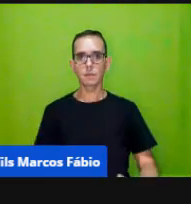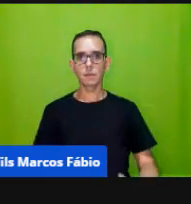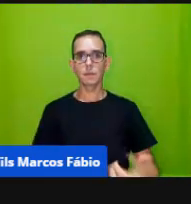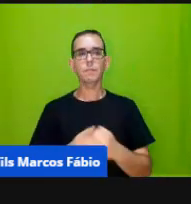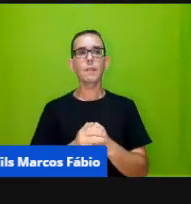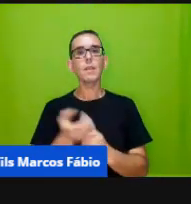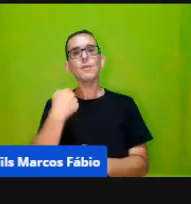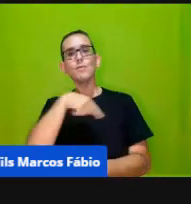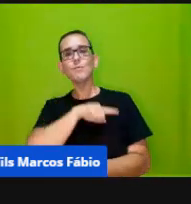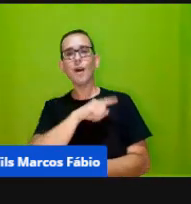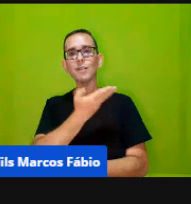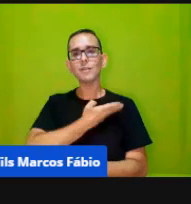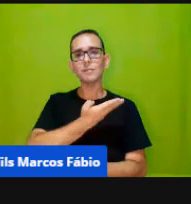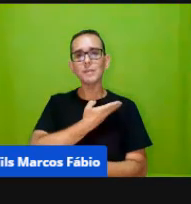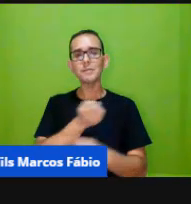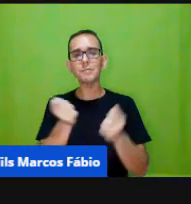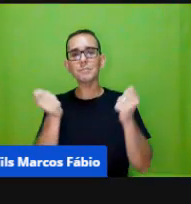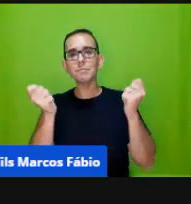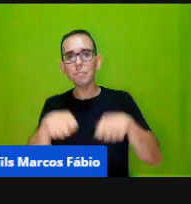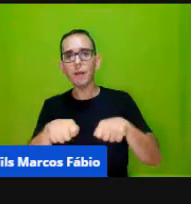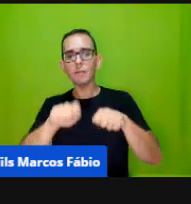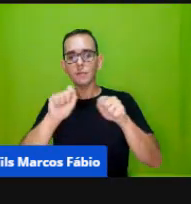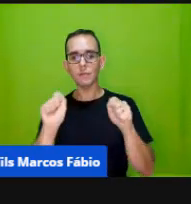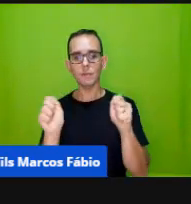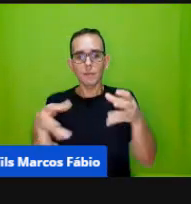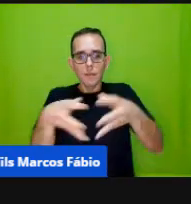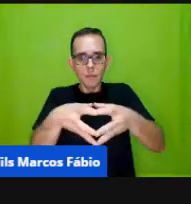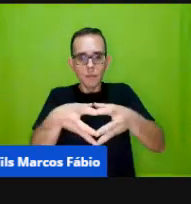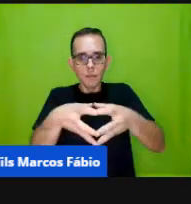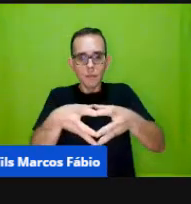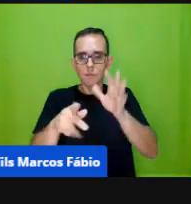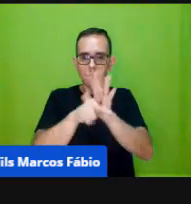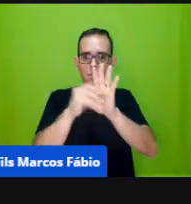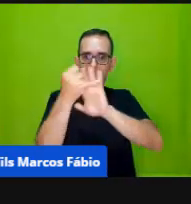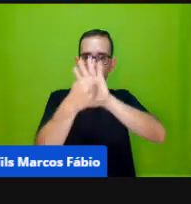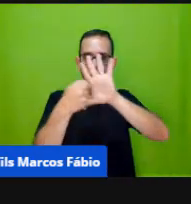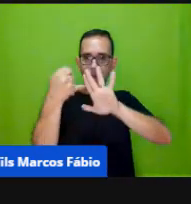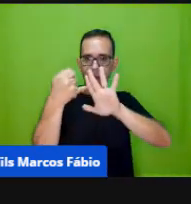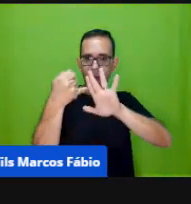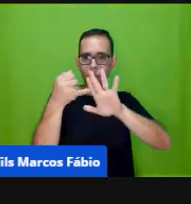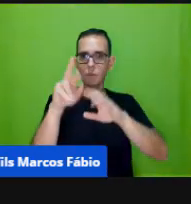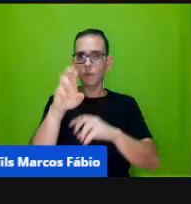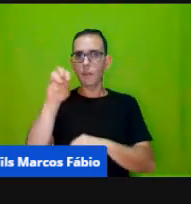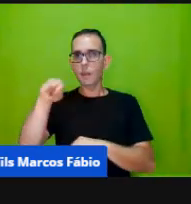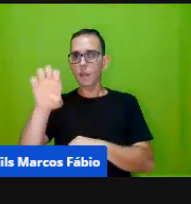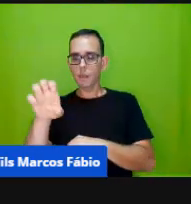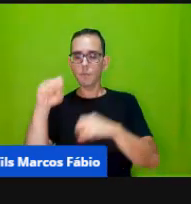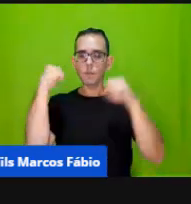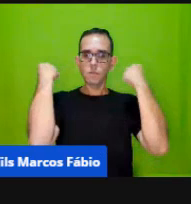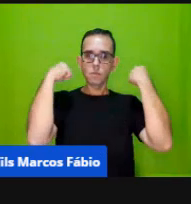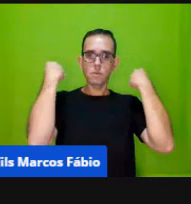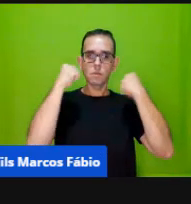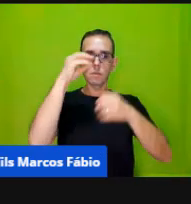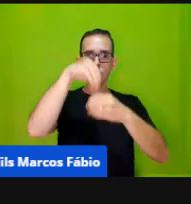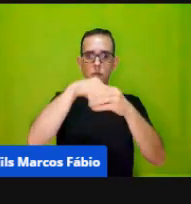nossos colegas que fazem parte do projeto da REME, fazem parte do projeto Esporte Escolar na